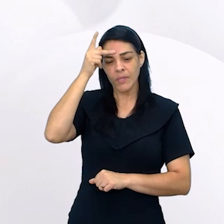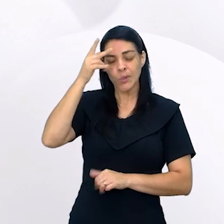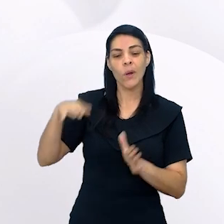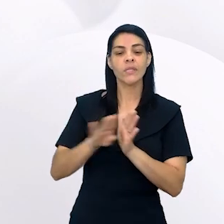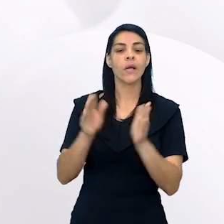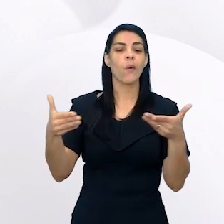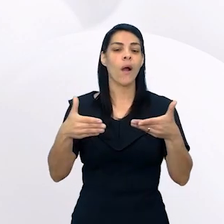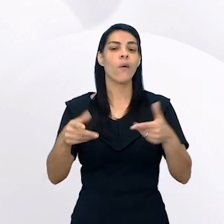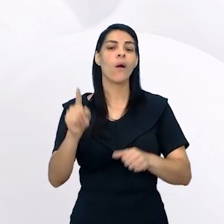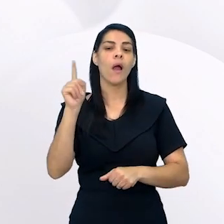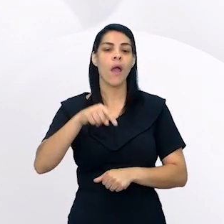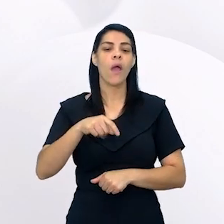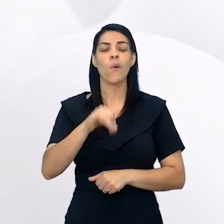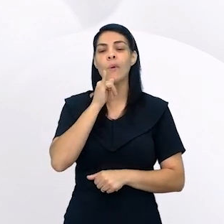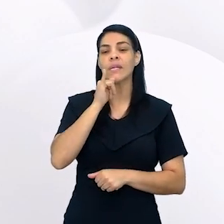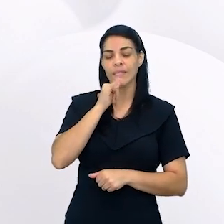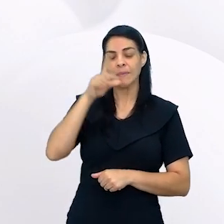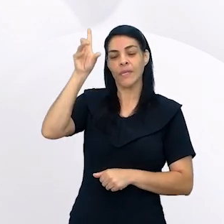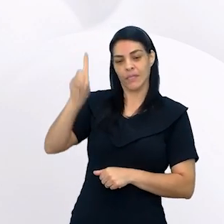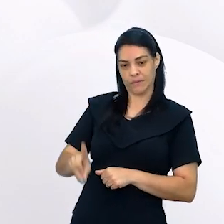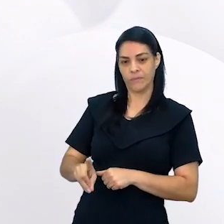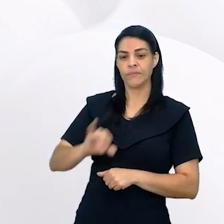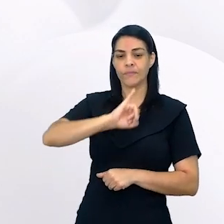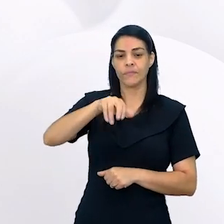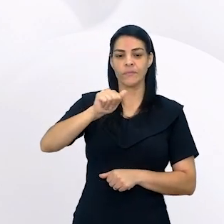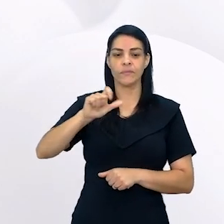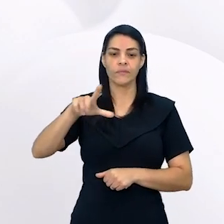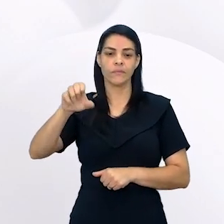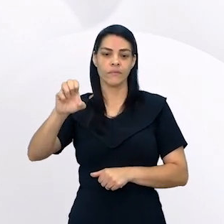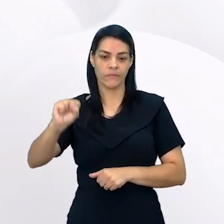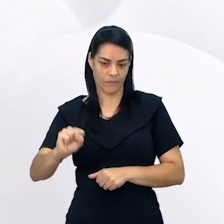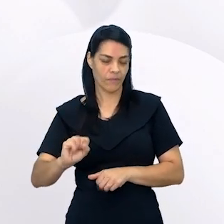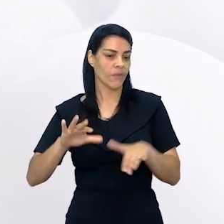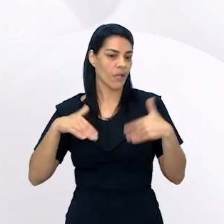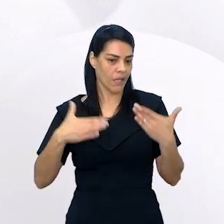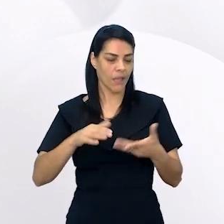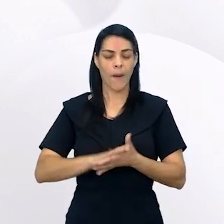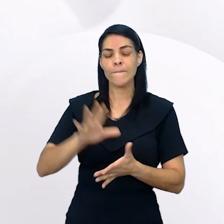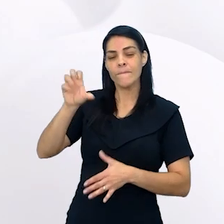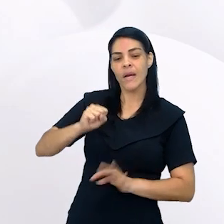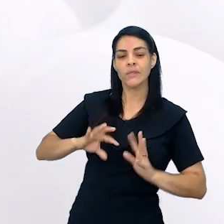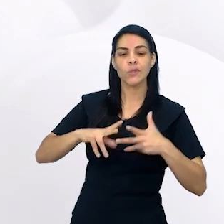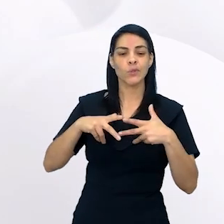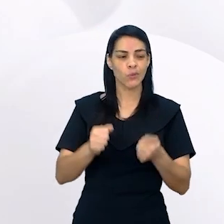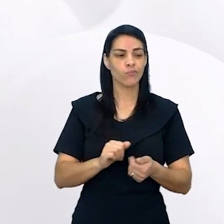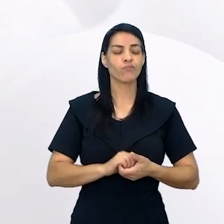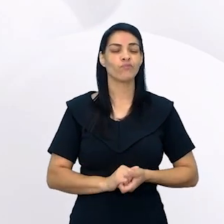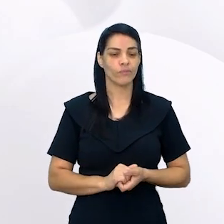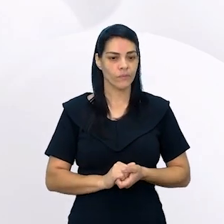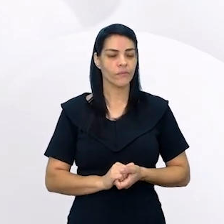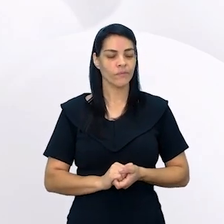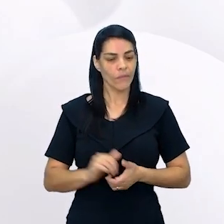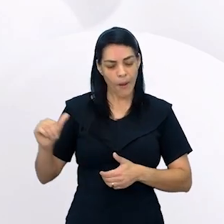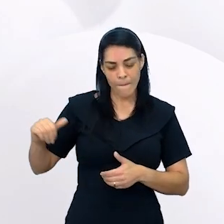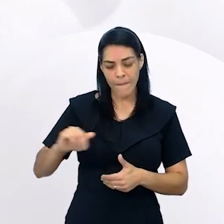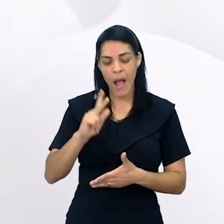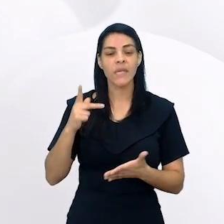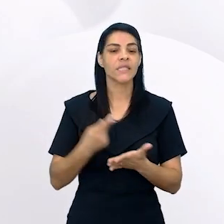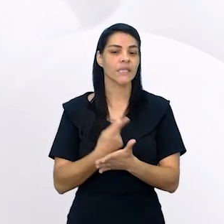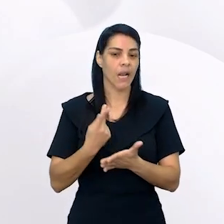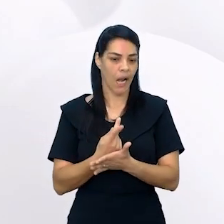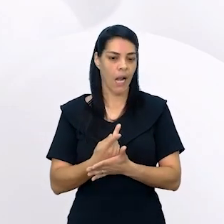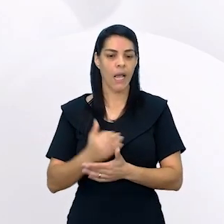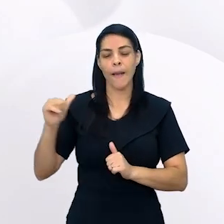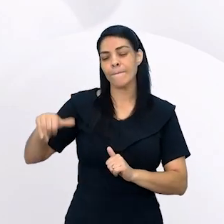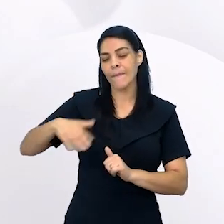isso é um exemplo de da Diretoria de Jales Então é eu peguei as que eles mais Erraram e